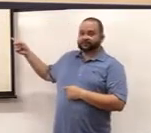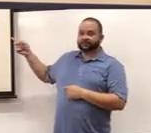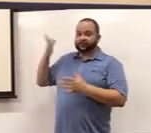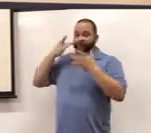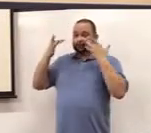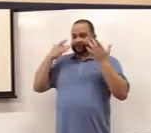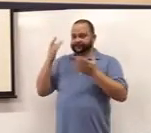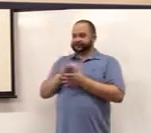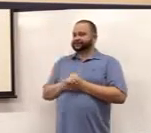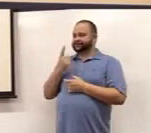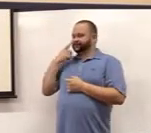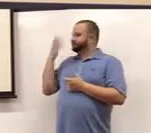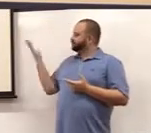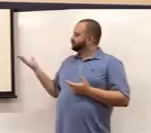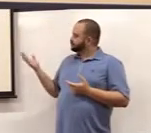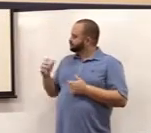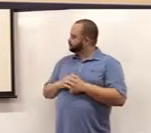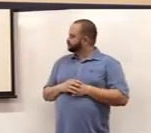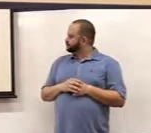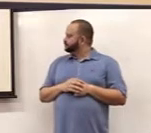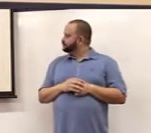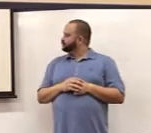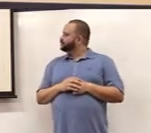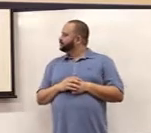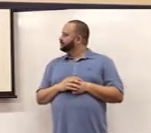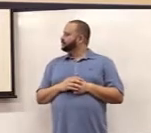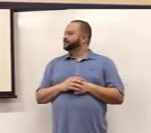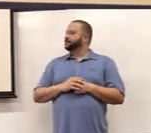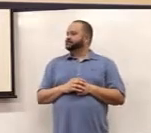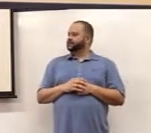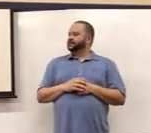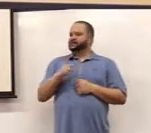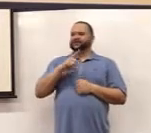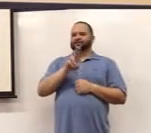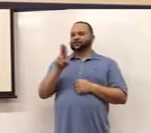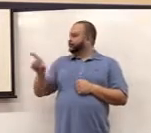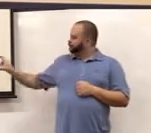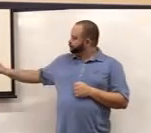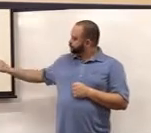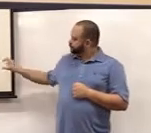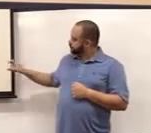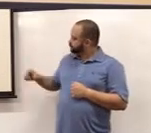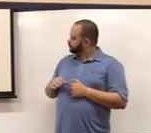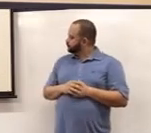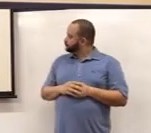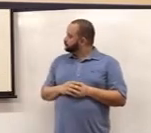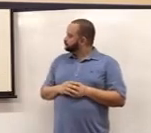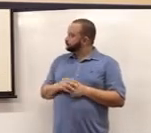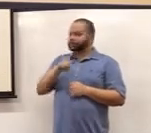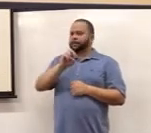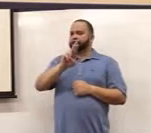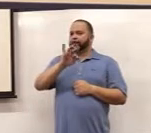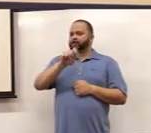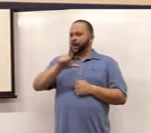Corte Imperial, próximo ao portal que leva à província de Coríntia. Esse é o nome do teatro, tá? Esse é o nome do teatro. O portal é esse